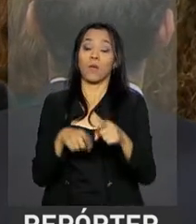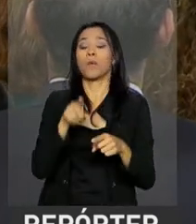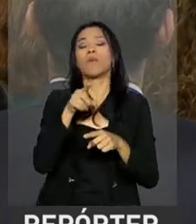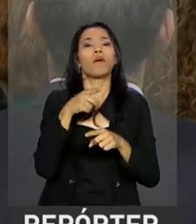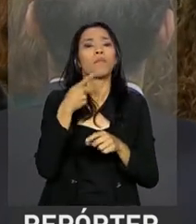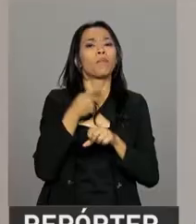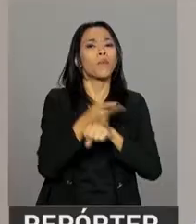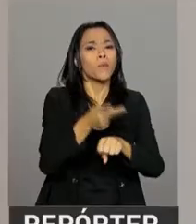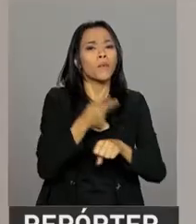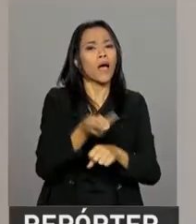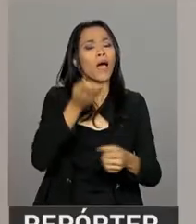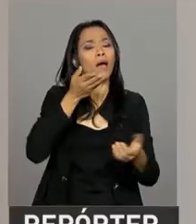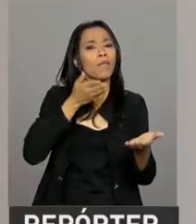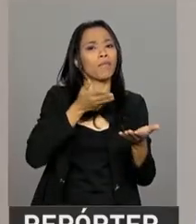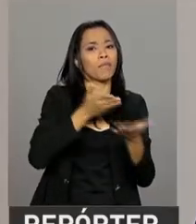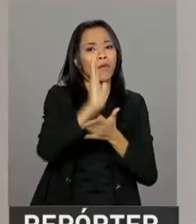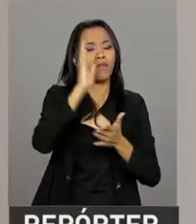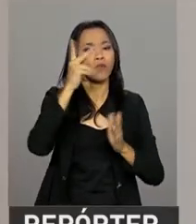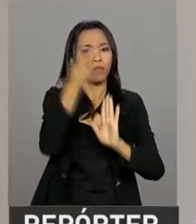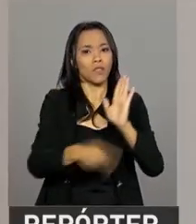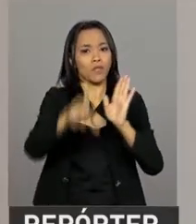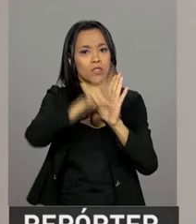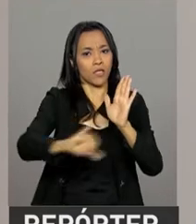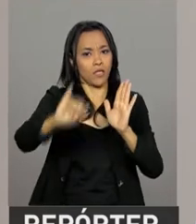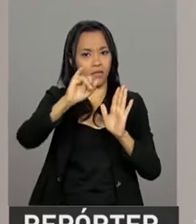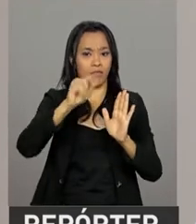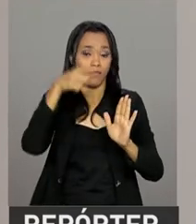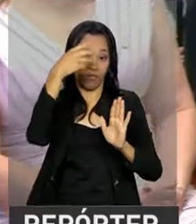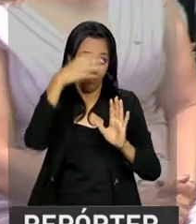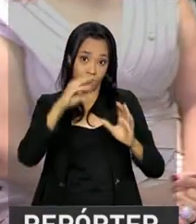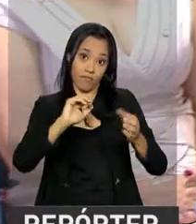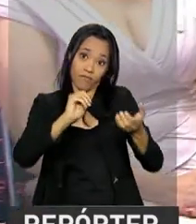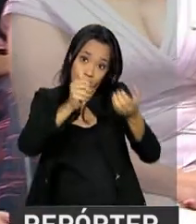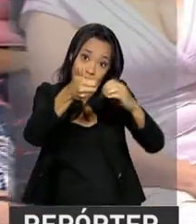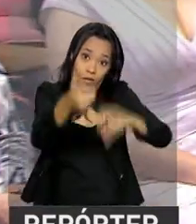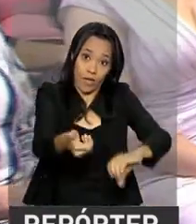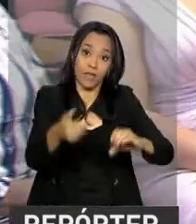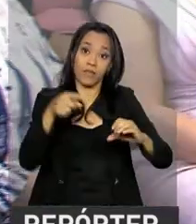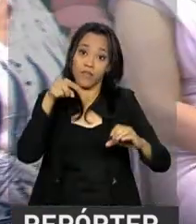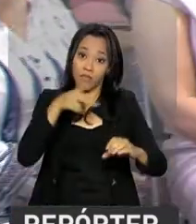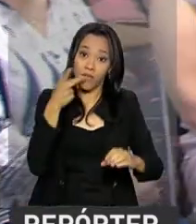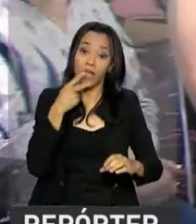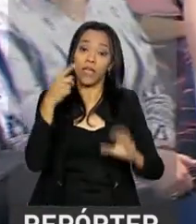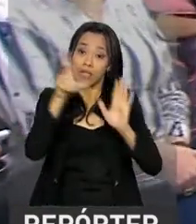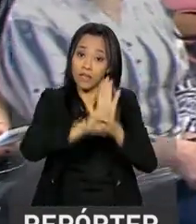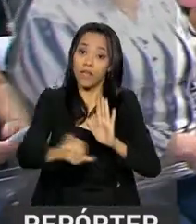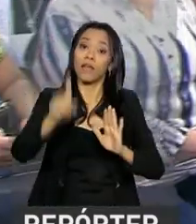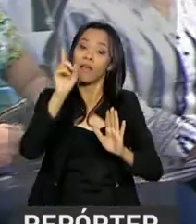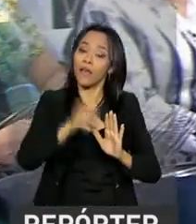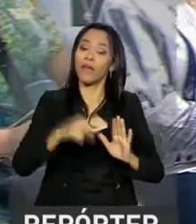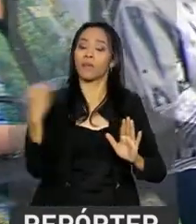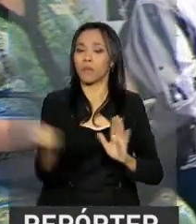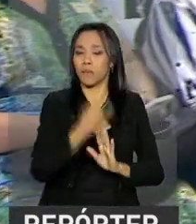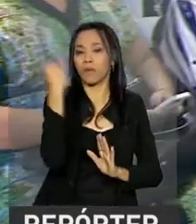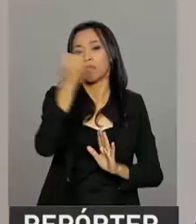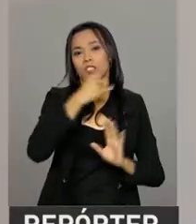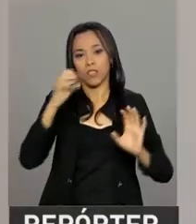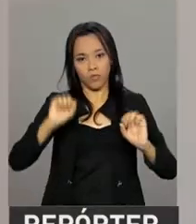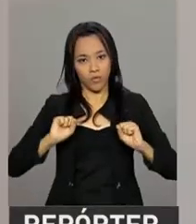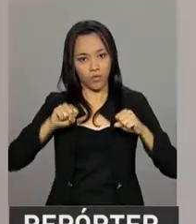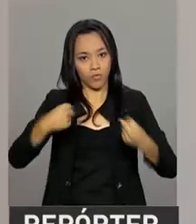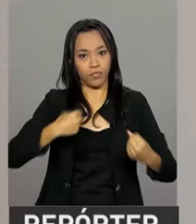lei no congresso e disse que as medidas reafirmam o papel das mulheres no desenvolvimento do país